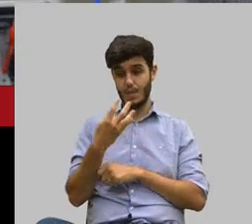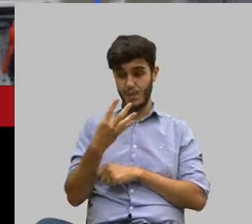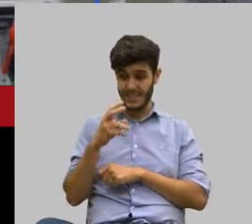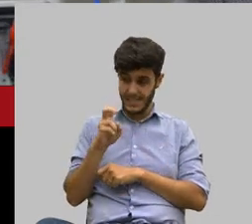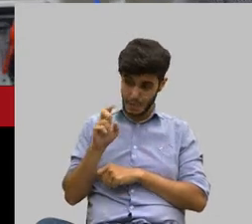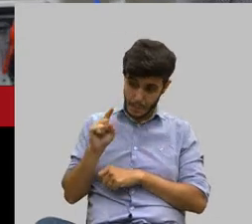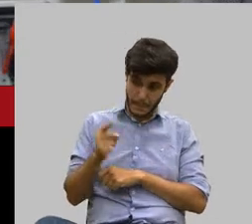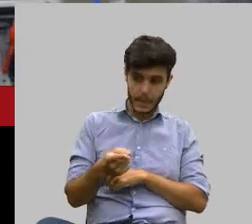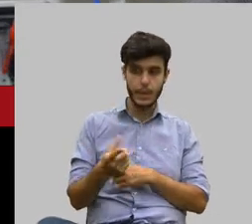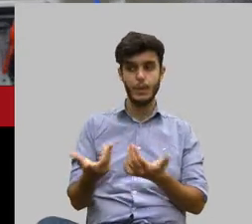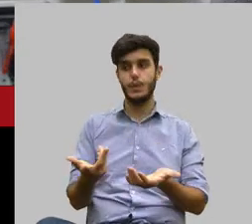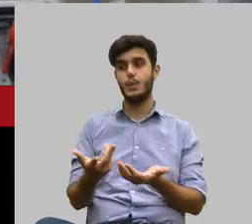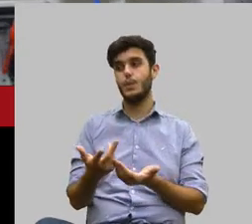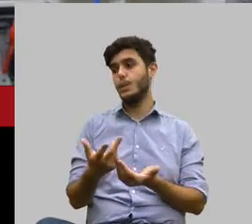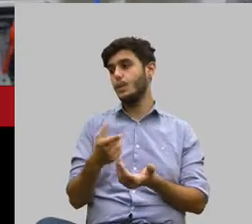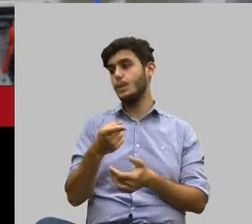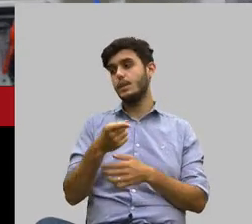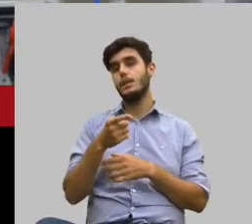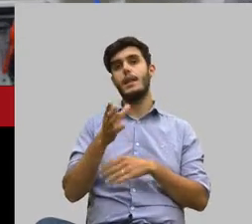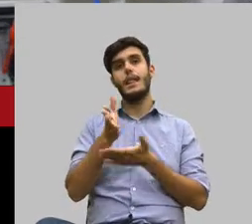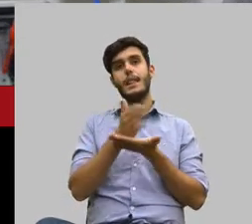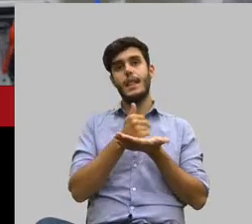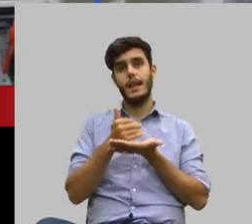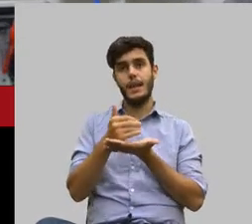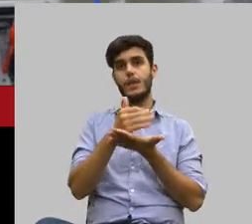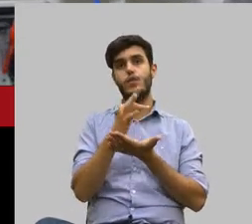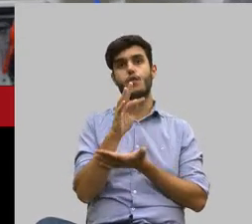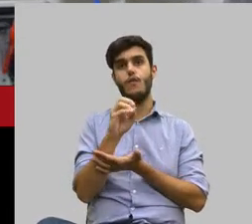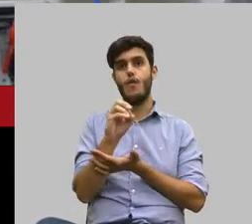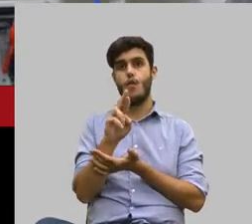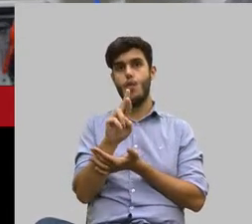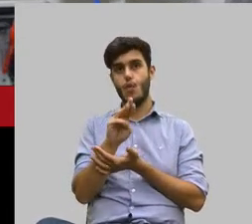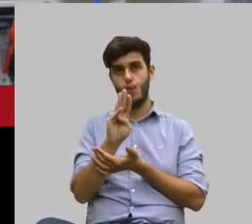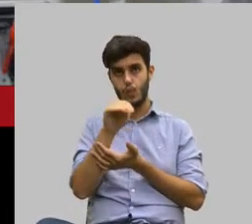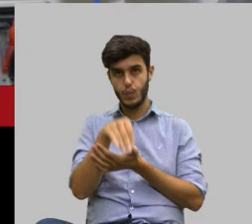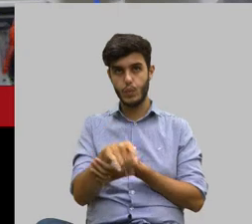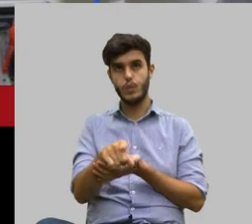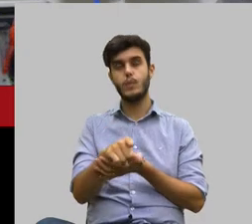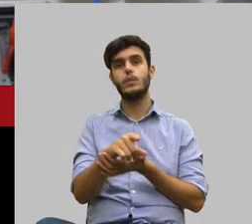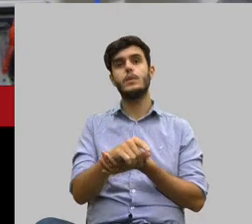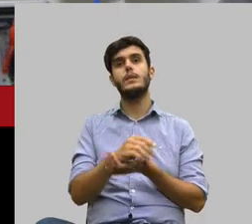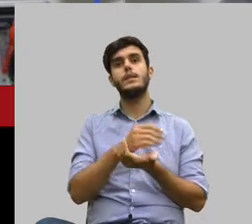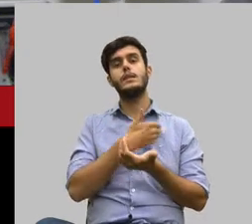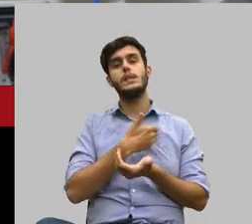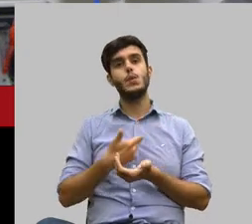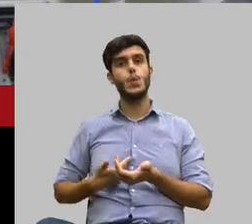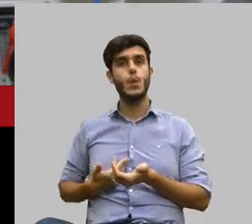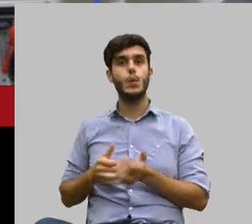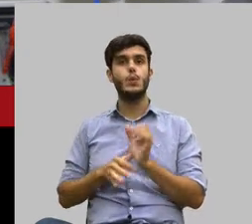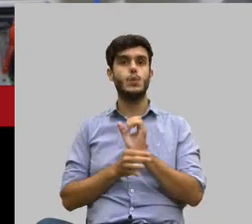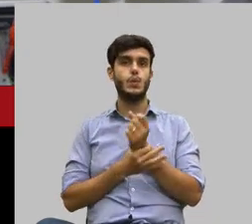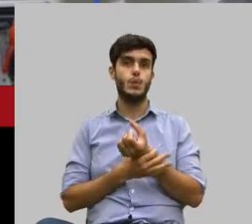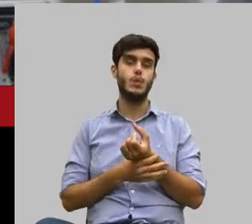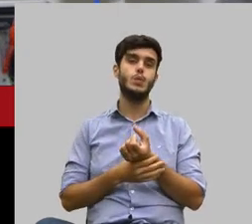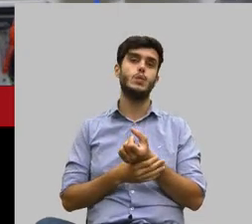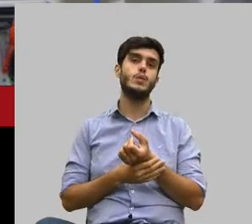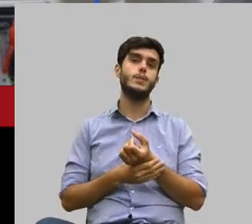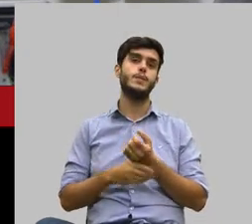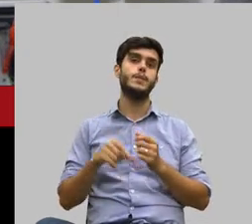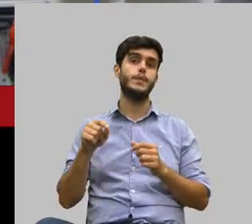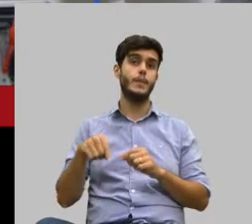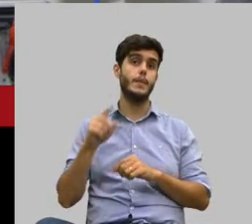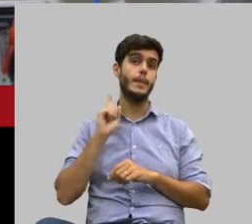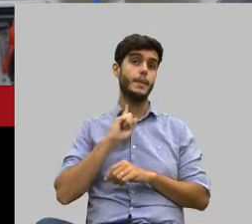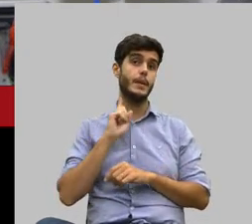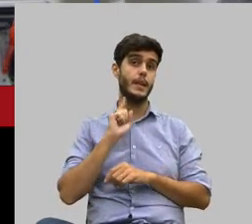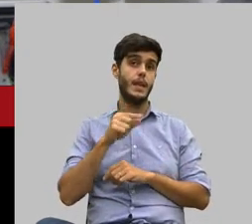né segundo dados levantados do Fórum Brasileiro de Segurança Pública Minas Gerais é o segundo estado em que mais